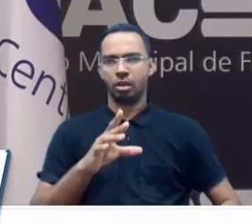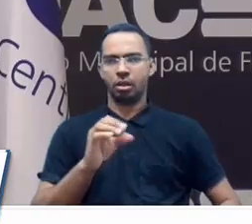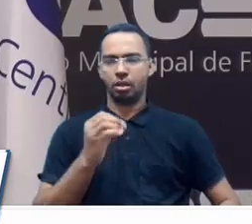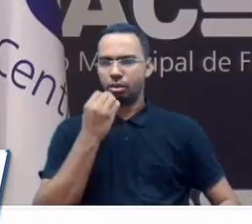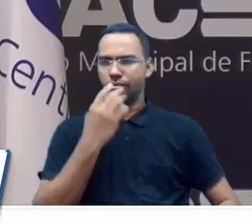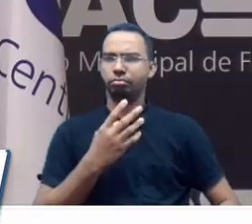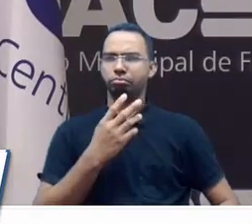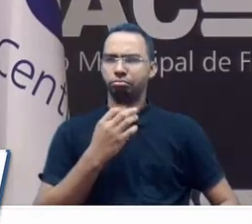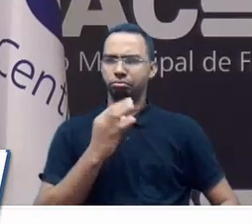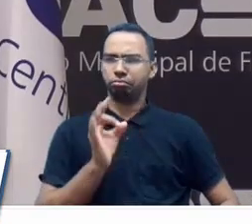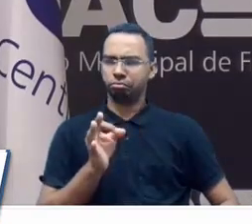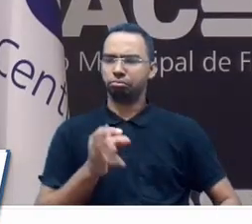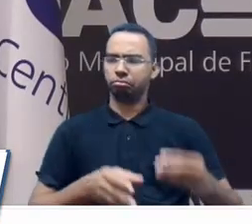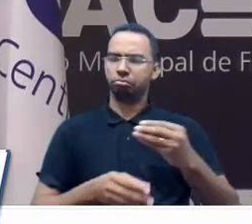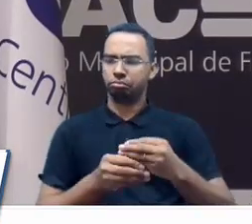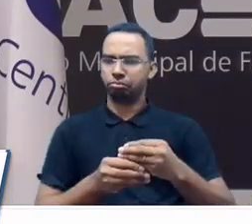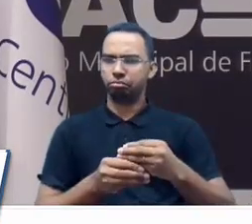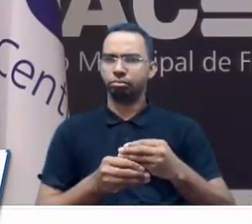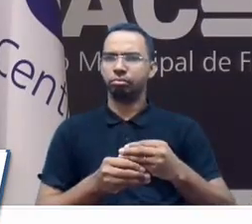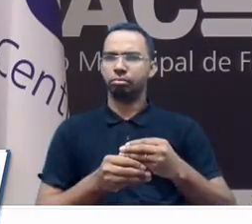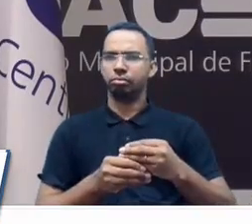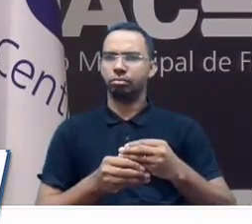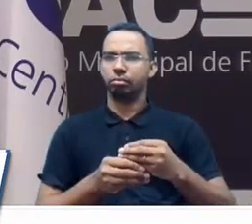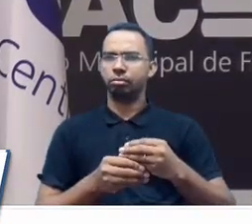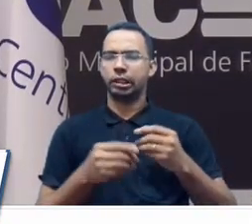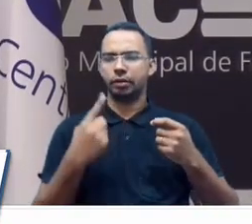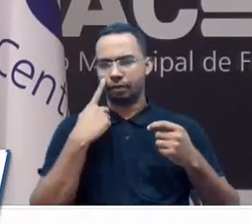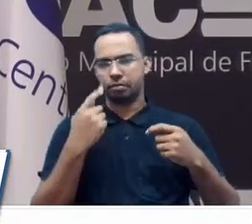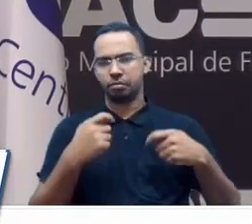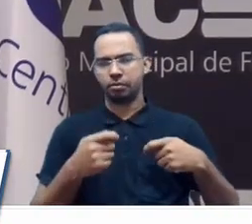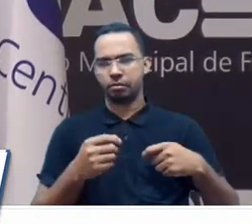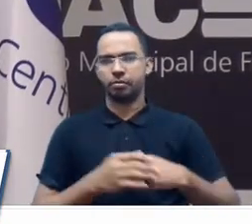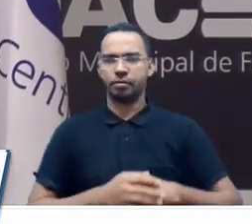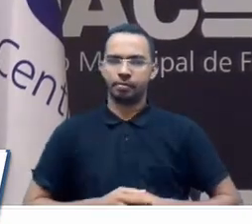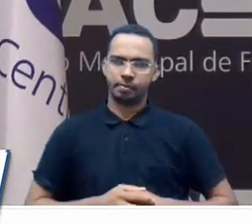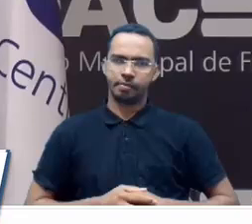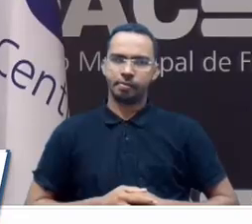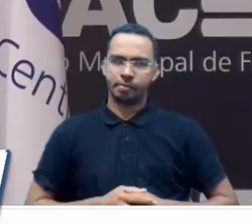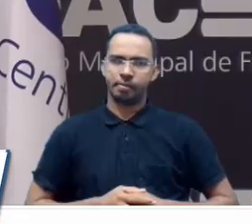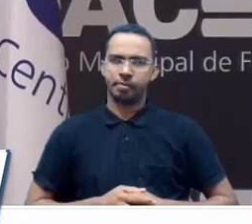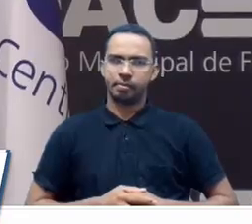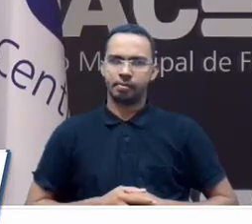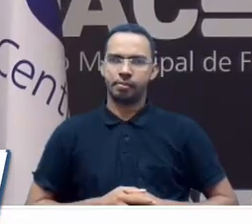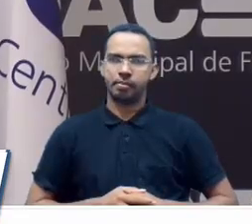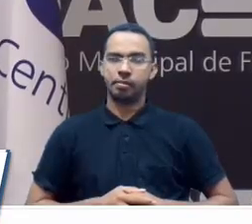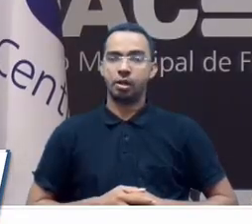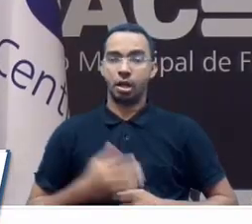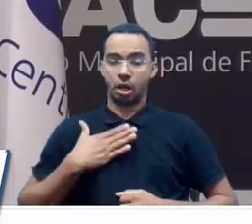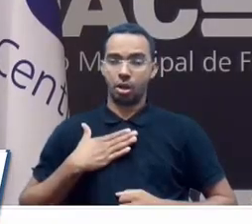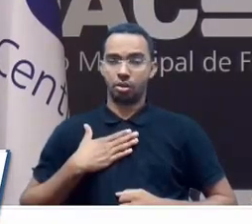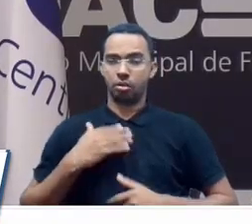muito feliz na colocação dele quanto à necessidade. Eu venho do segmento privado.